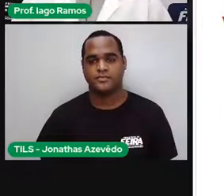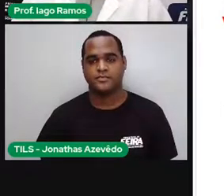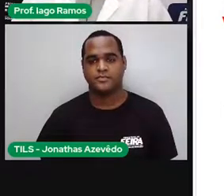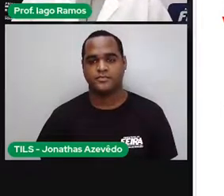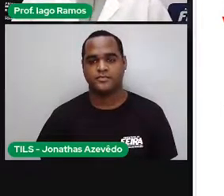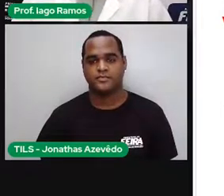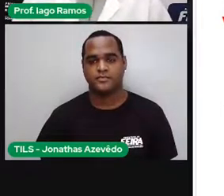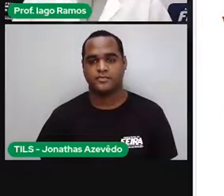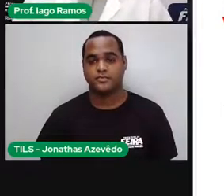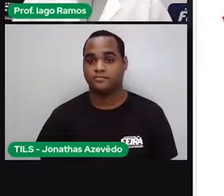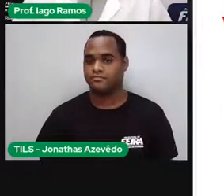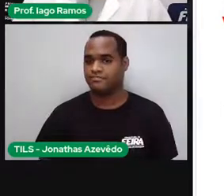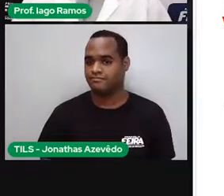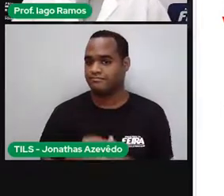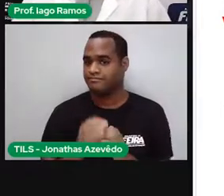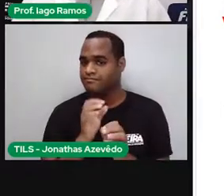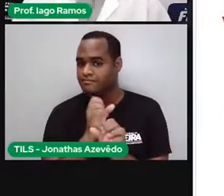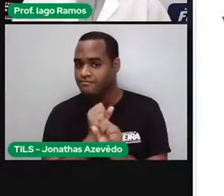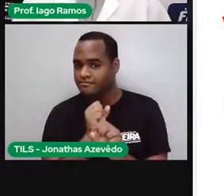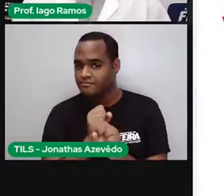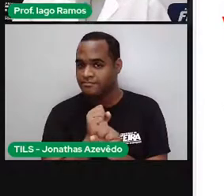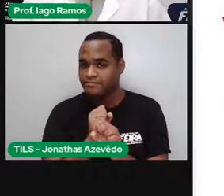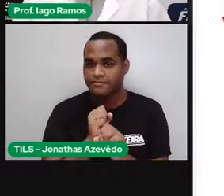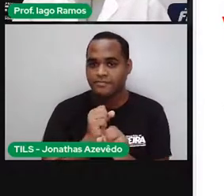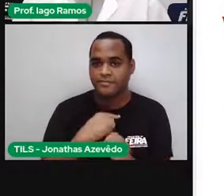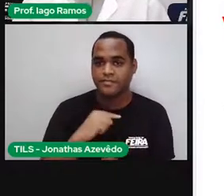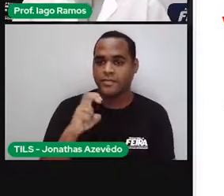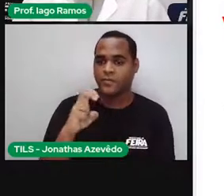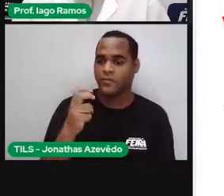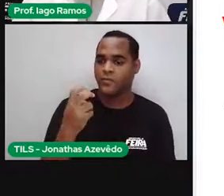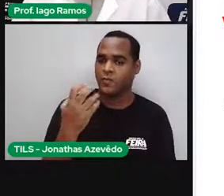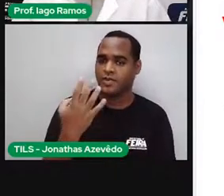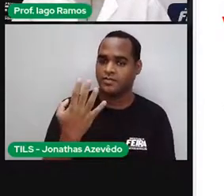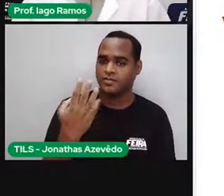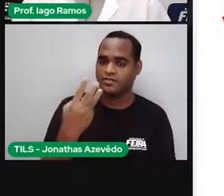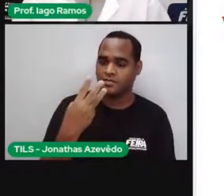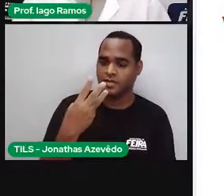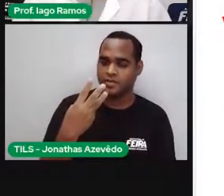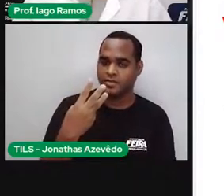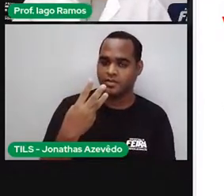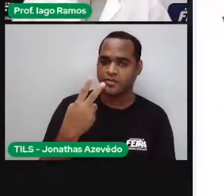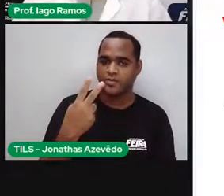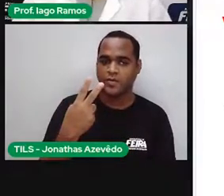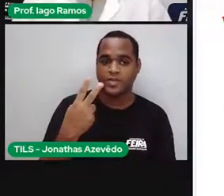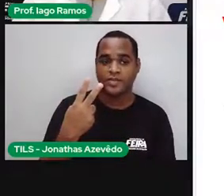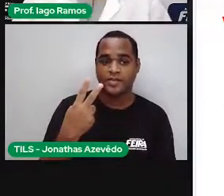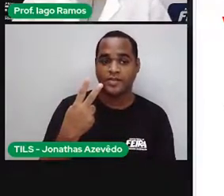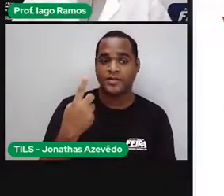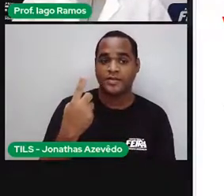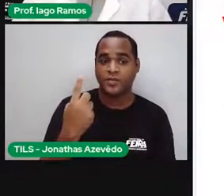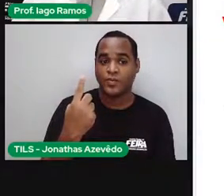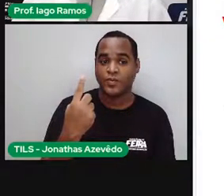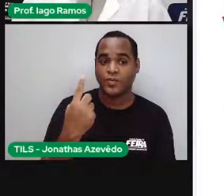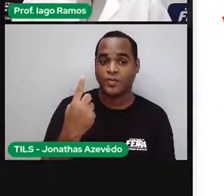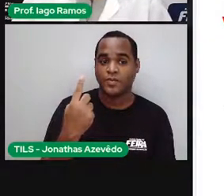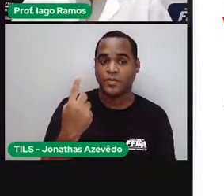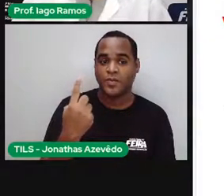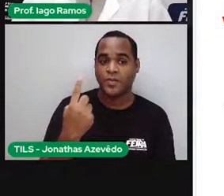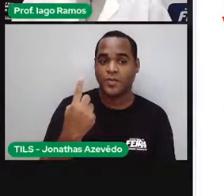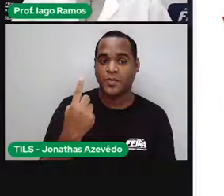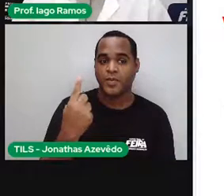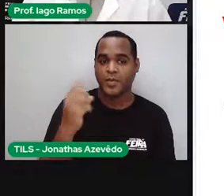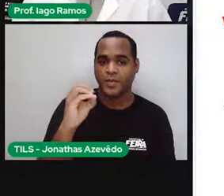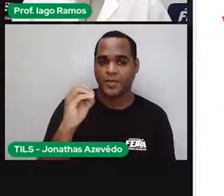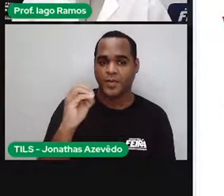a contagem regressiva 5 4 3 2 1